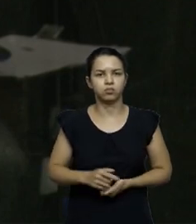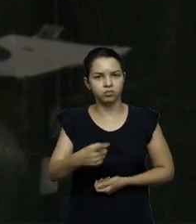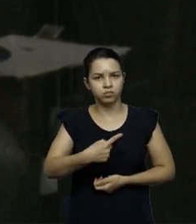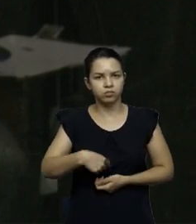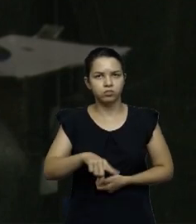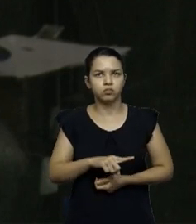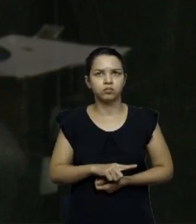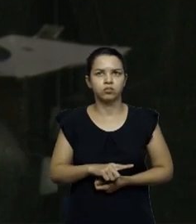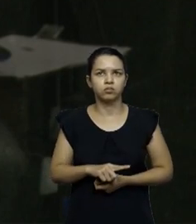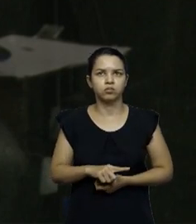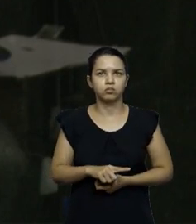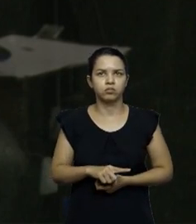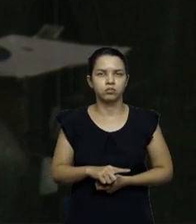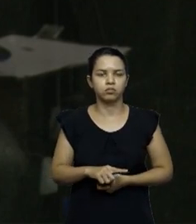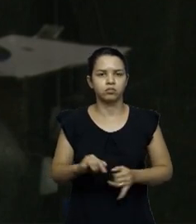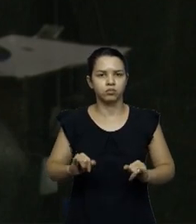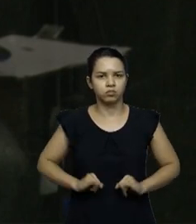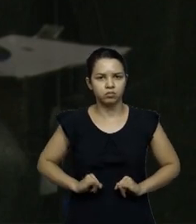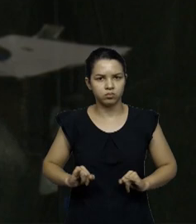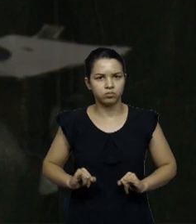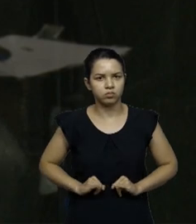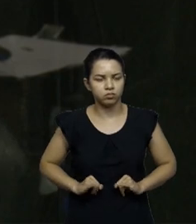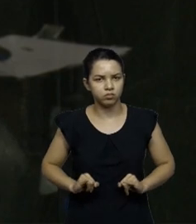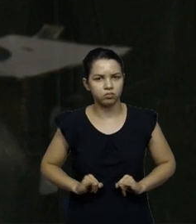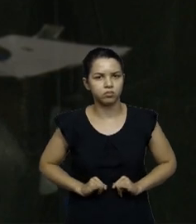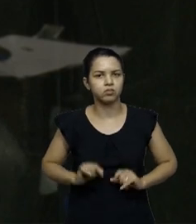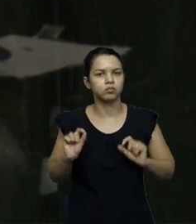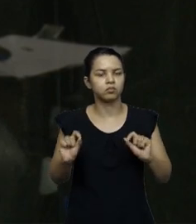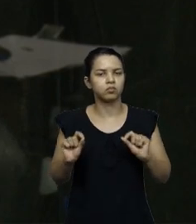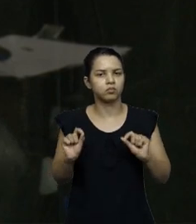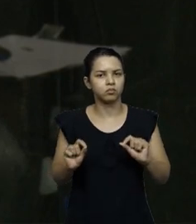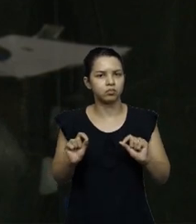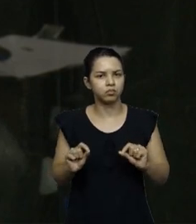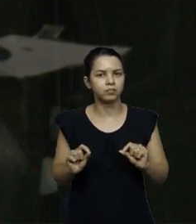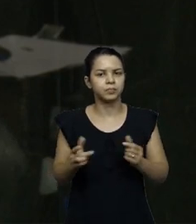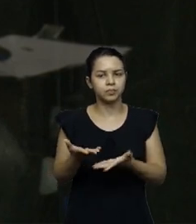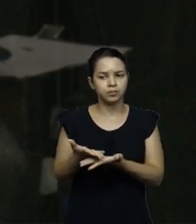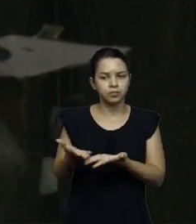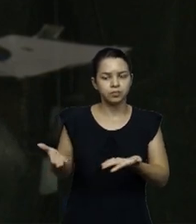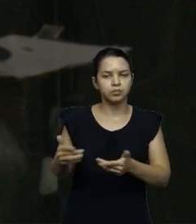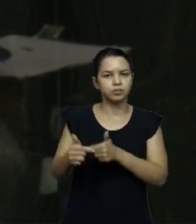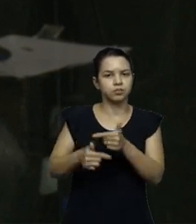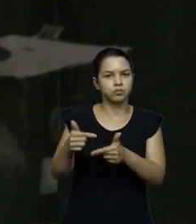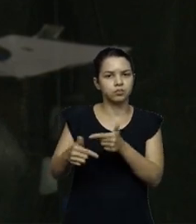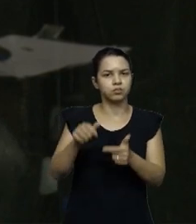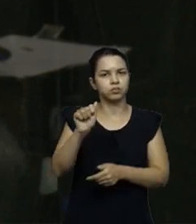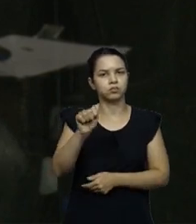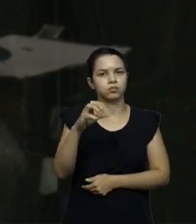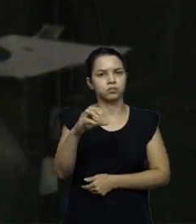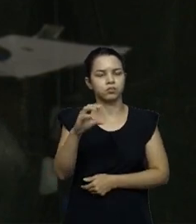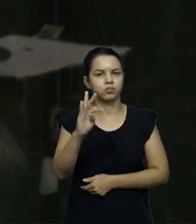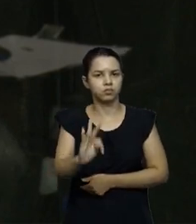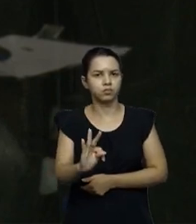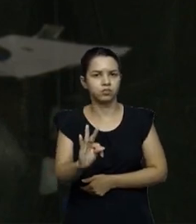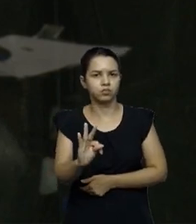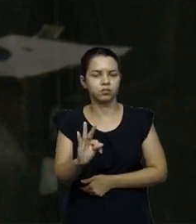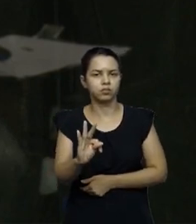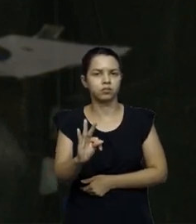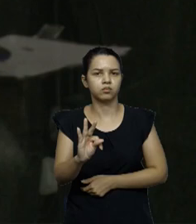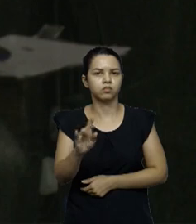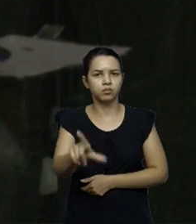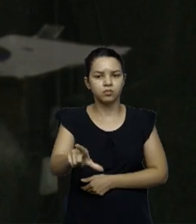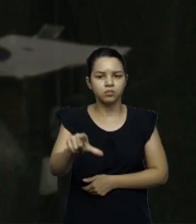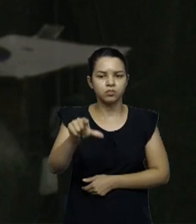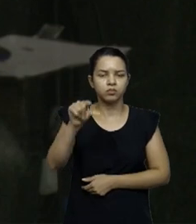deputada do que da situação dos nossos trabalhadores ac3 quando fazem a escolha e que